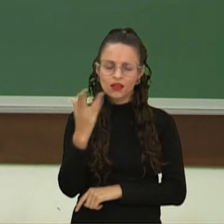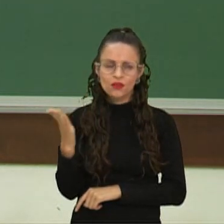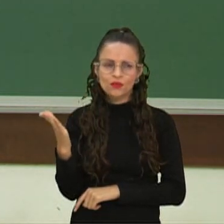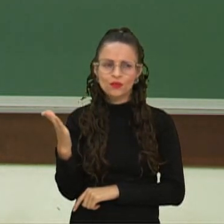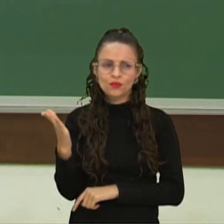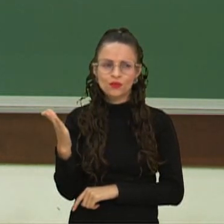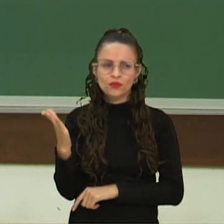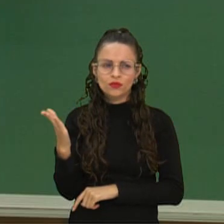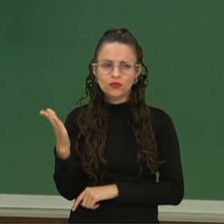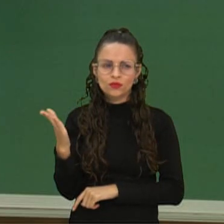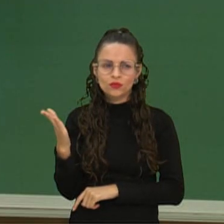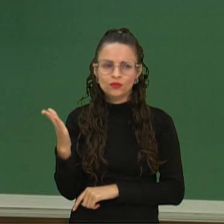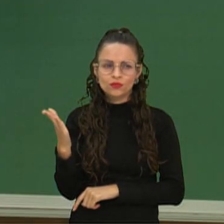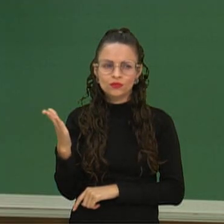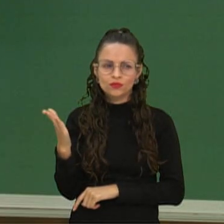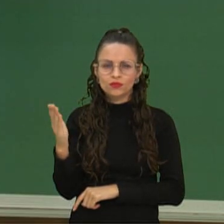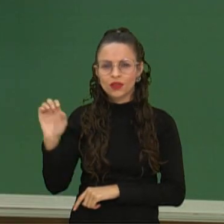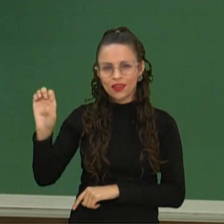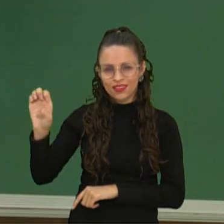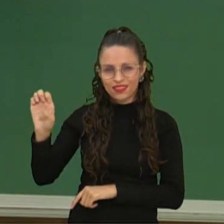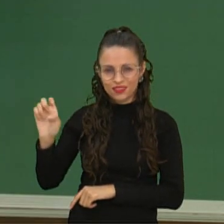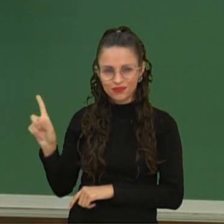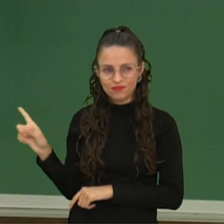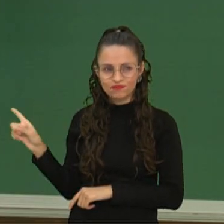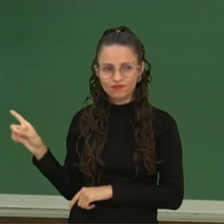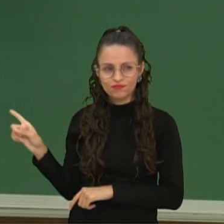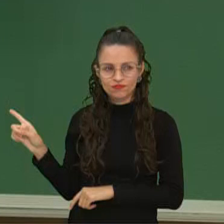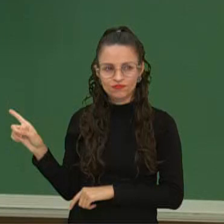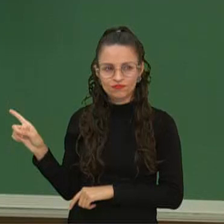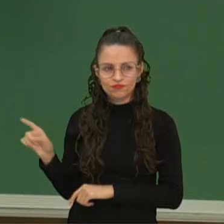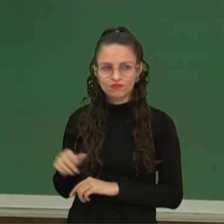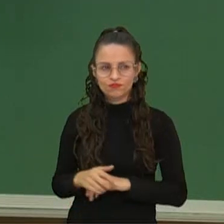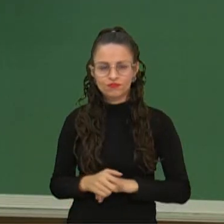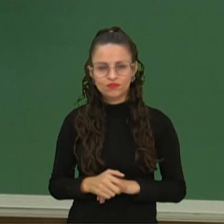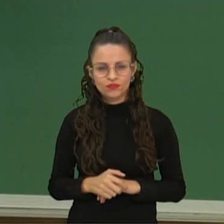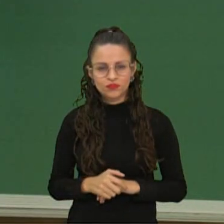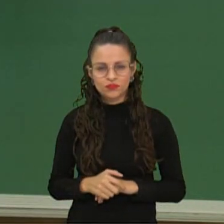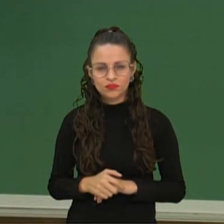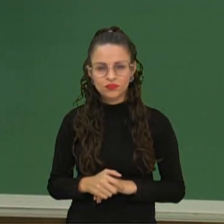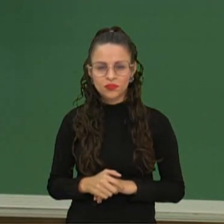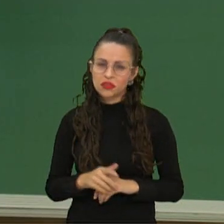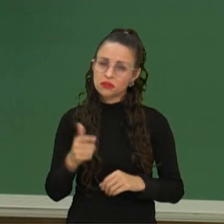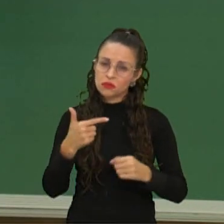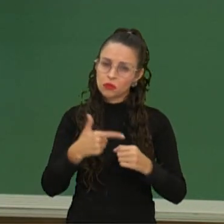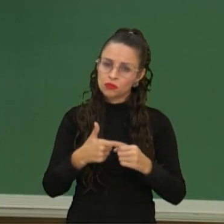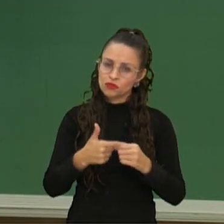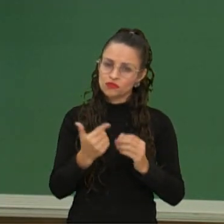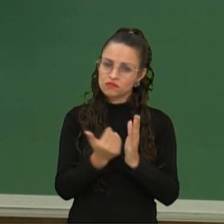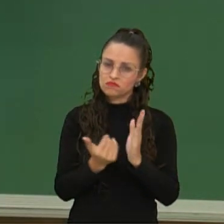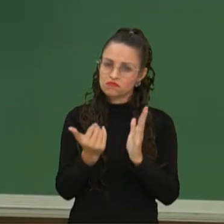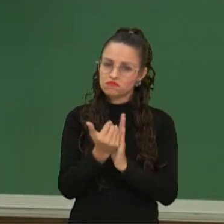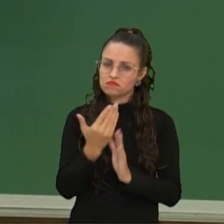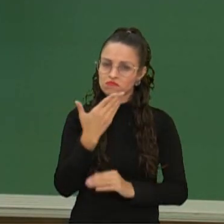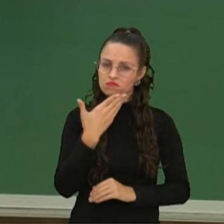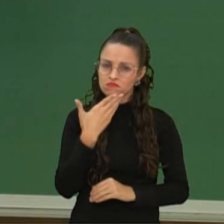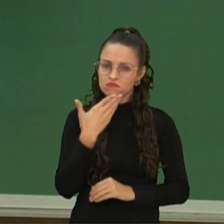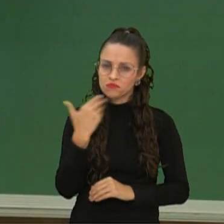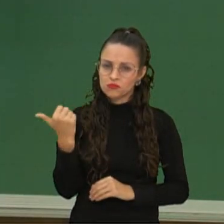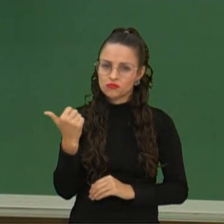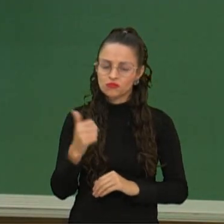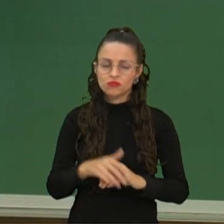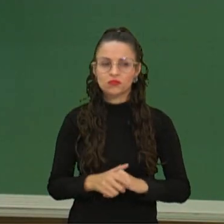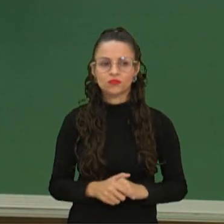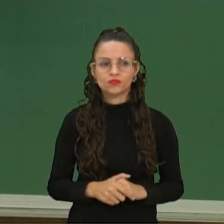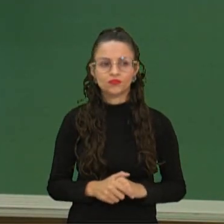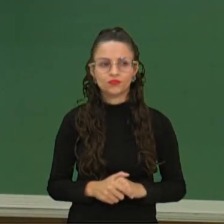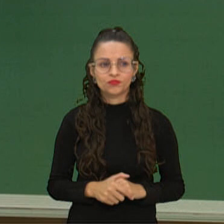quando a gente fala de fuel efficient, que seria justamente de um combustível mais eficiente, tá? Pull the plugs, pull